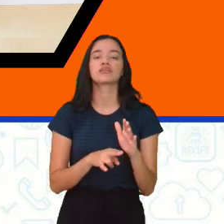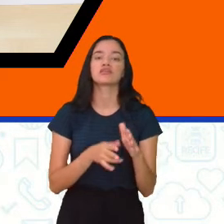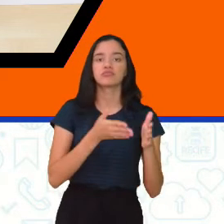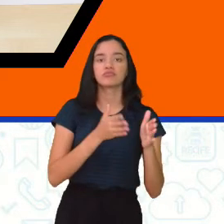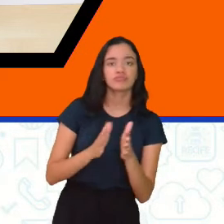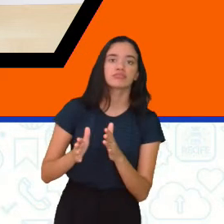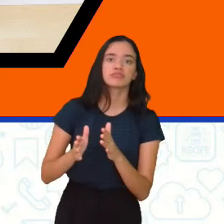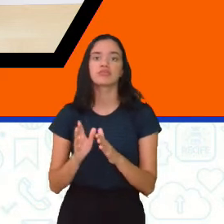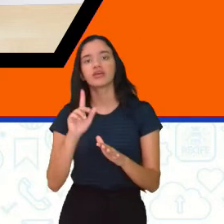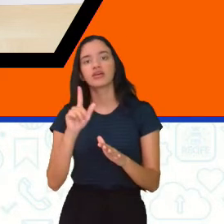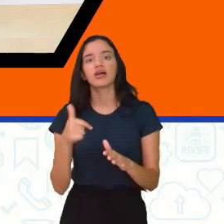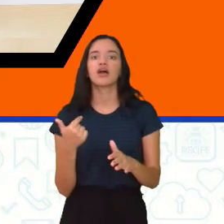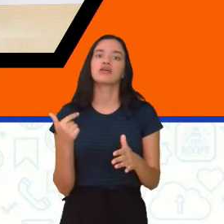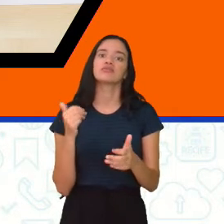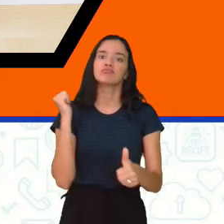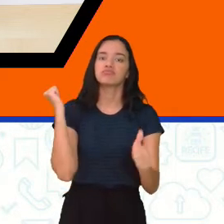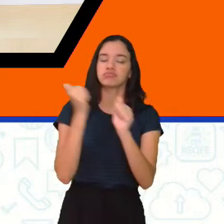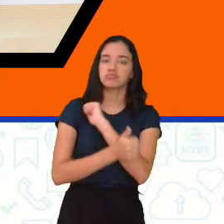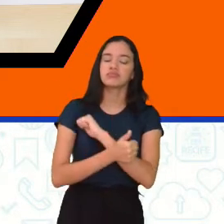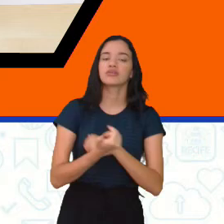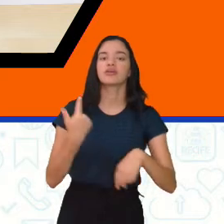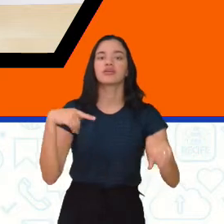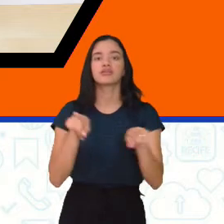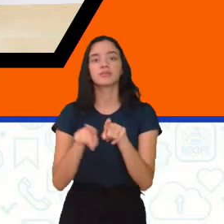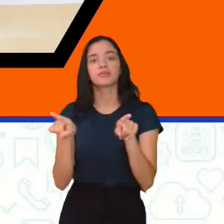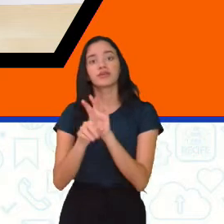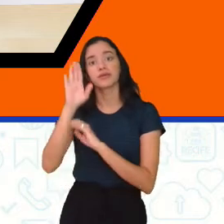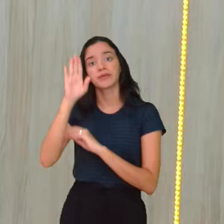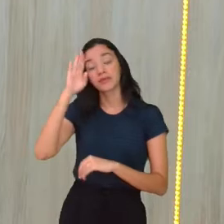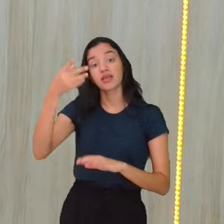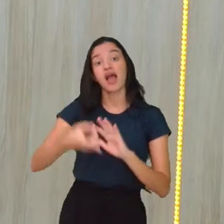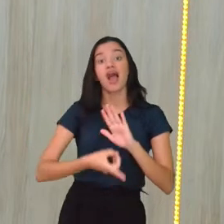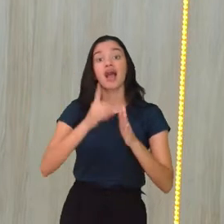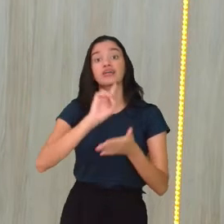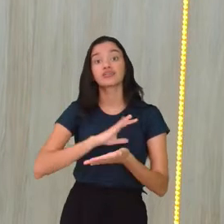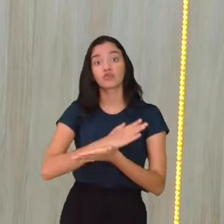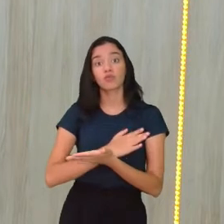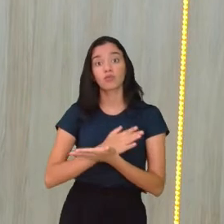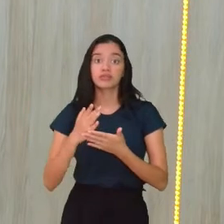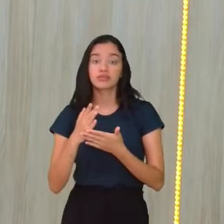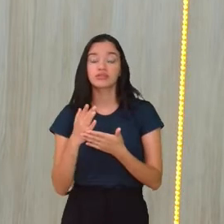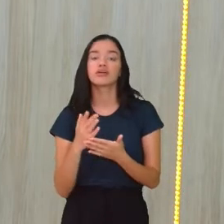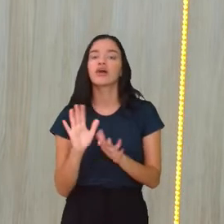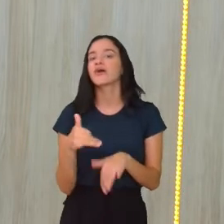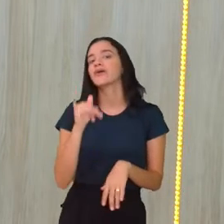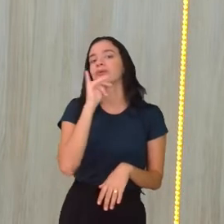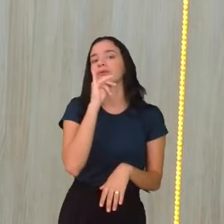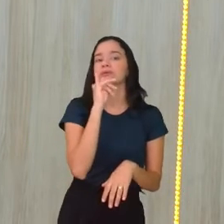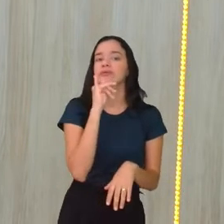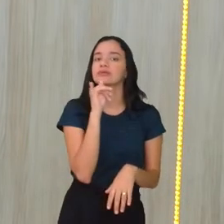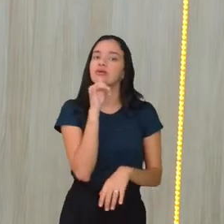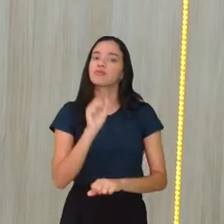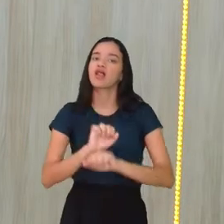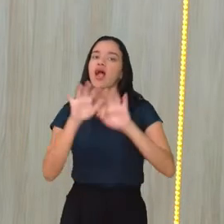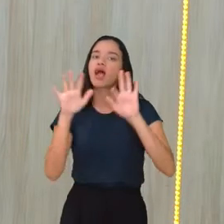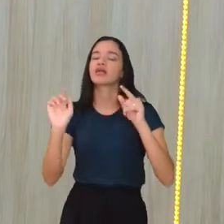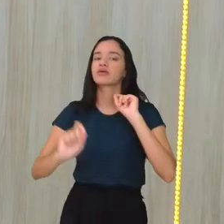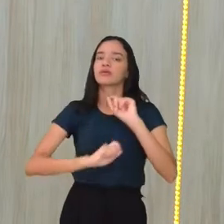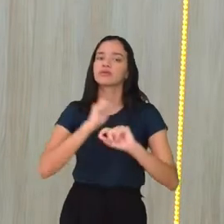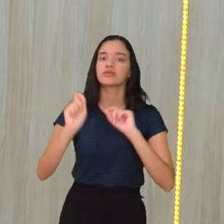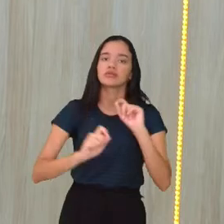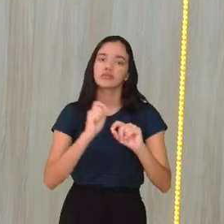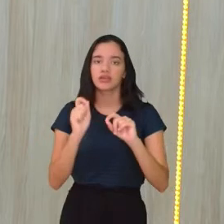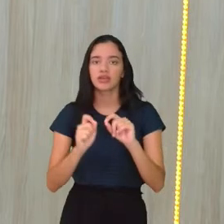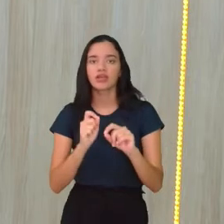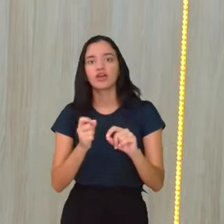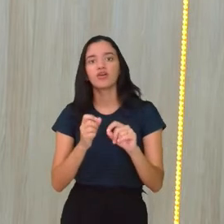durante a partida e principalmente antes delas começarem. E aí um exemplo muito clássico é o